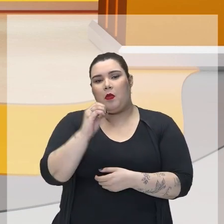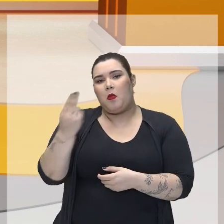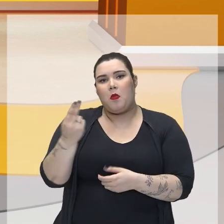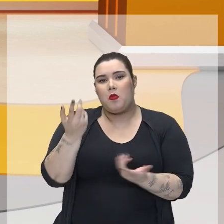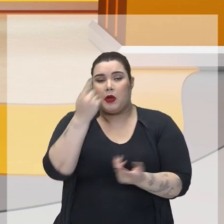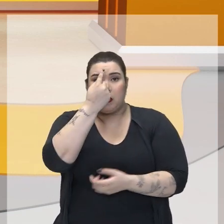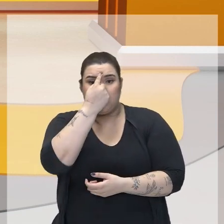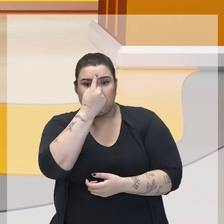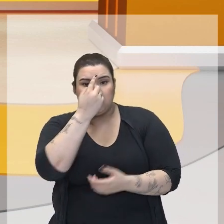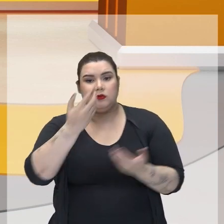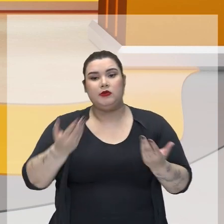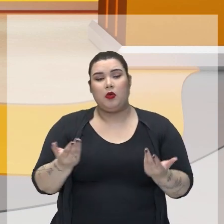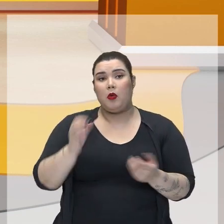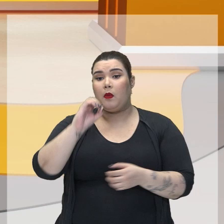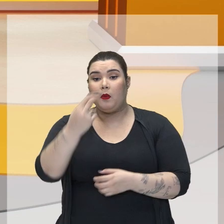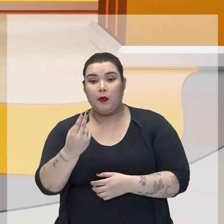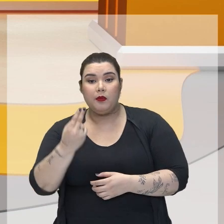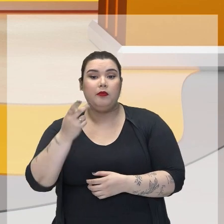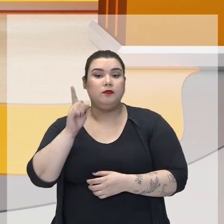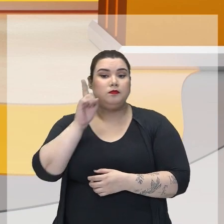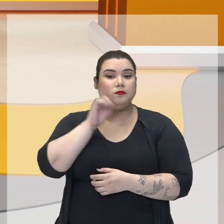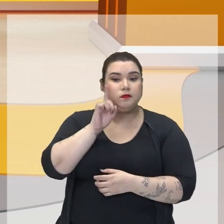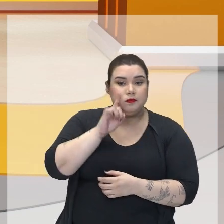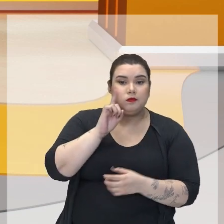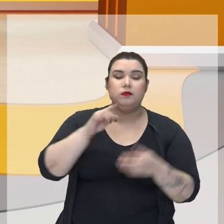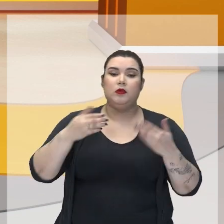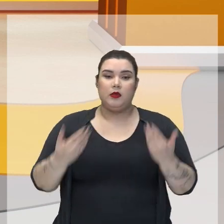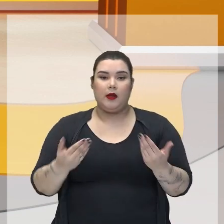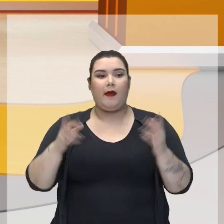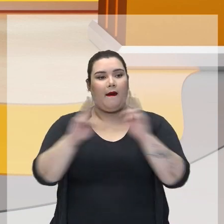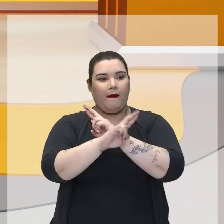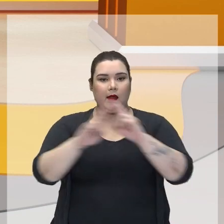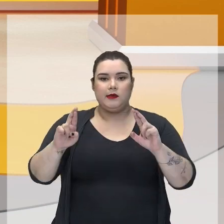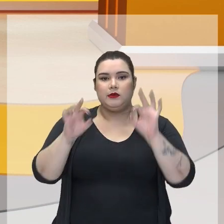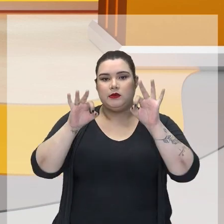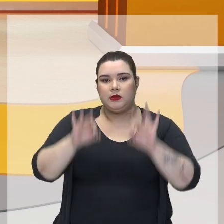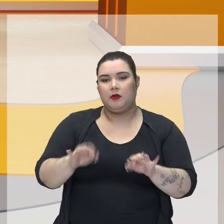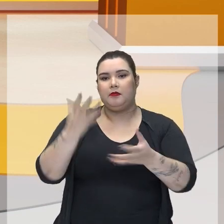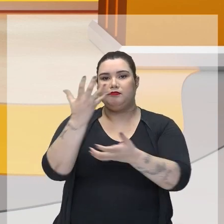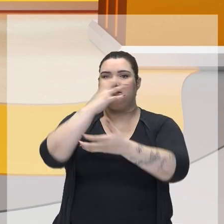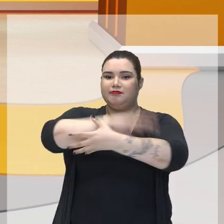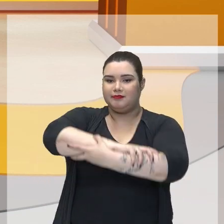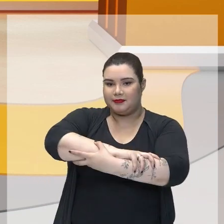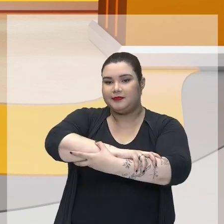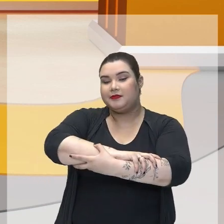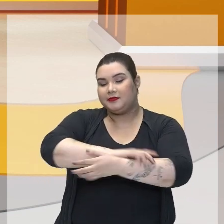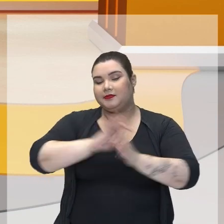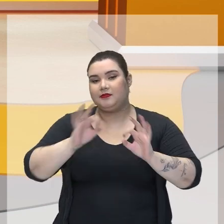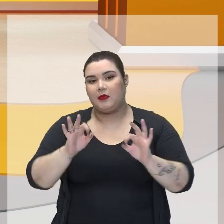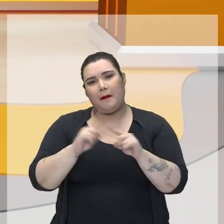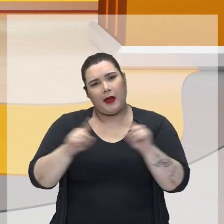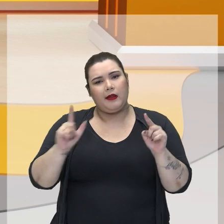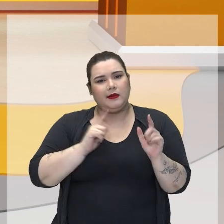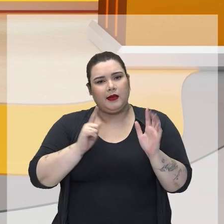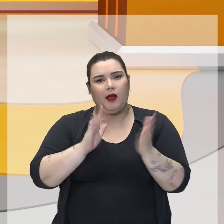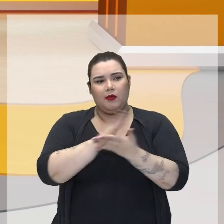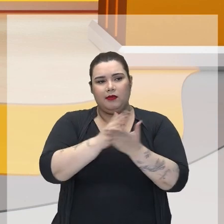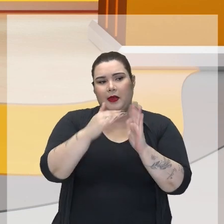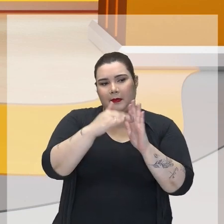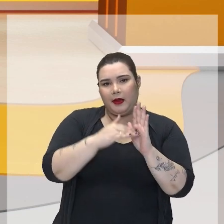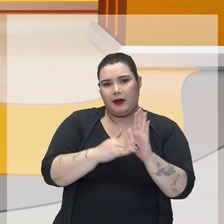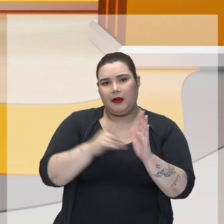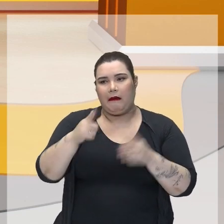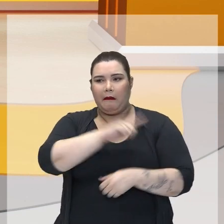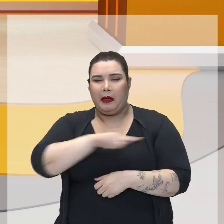Índia, né? Com os Estados Unidos, a relação sempre é aquela de parceria, né? com algumas exceções, né? Quando tem algum governante que fica falando